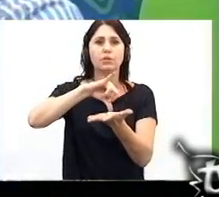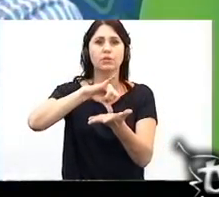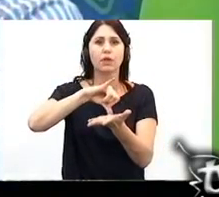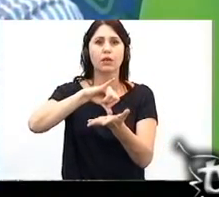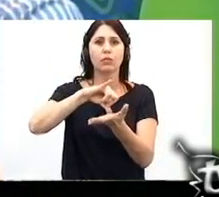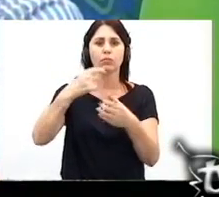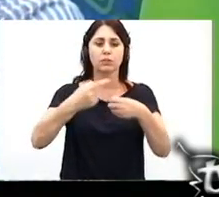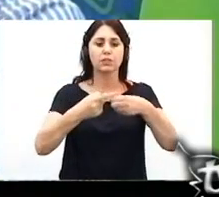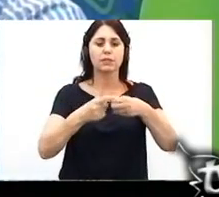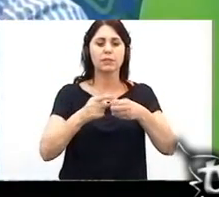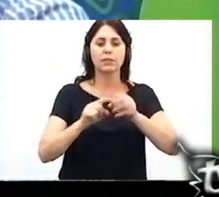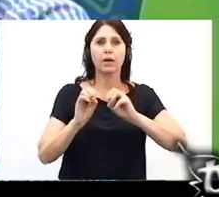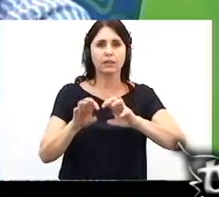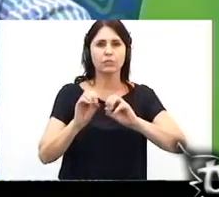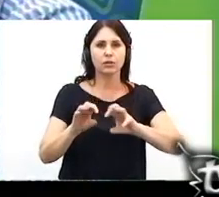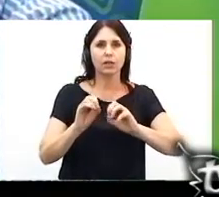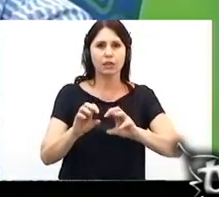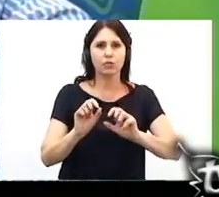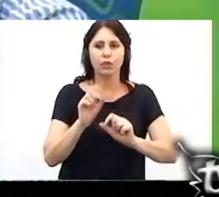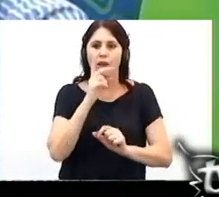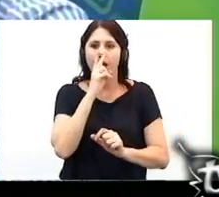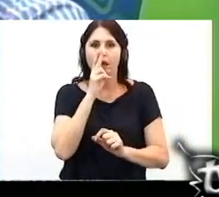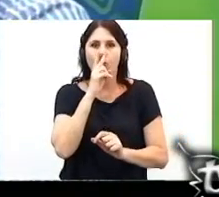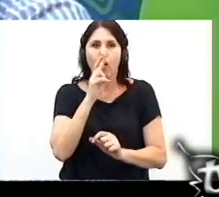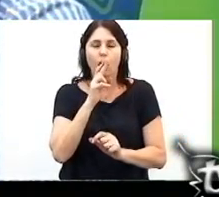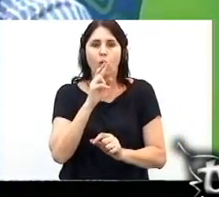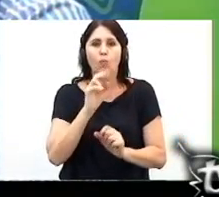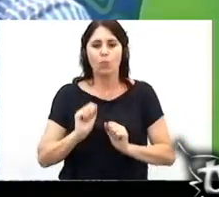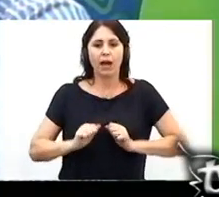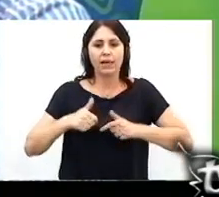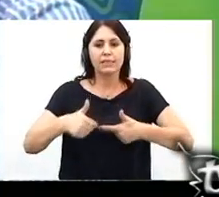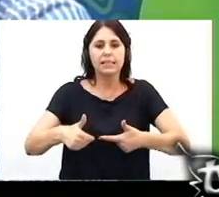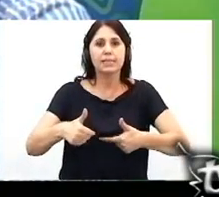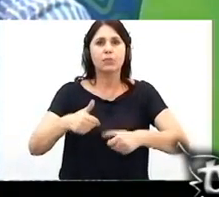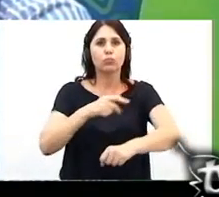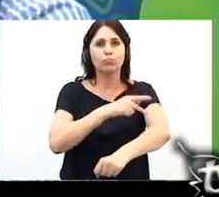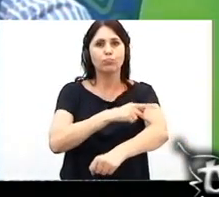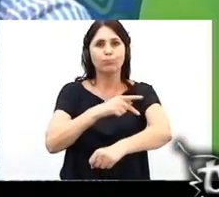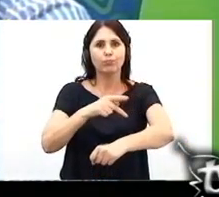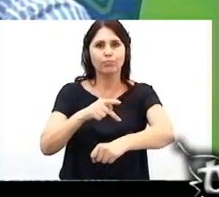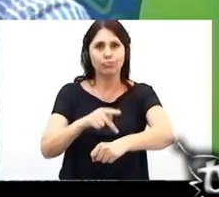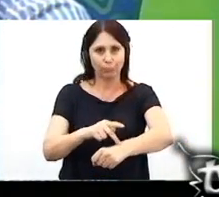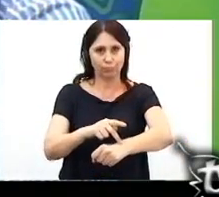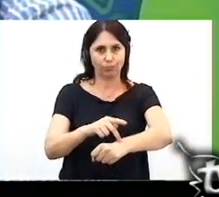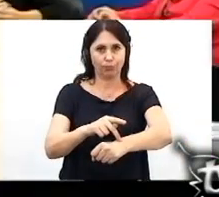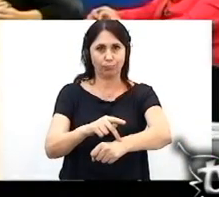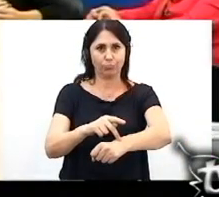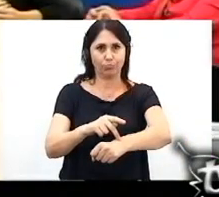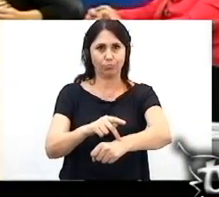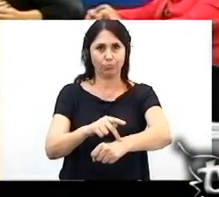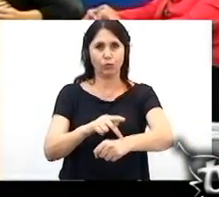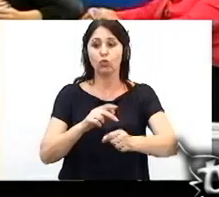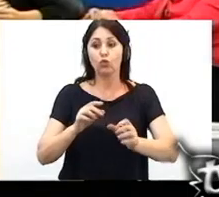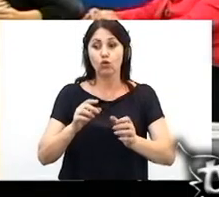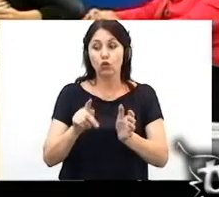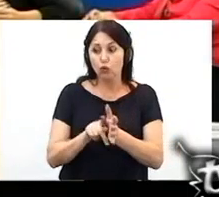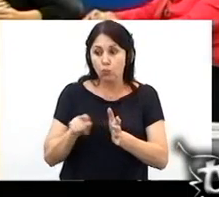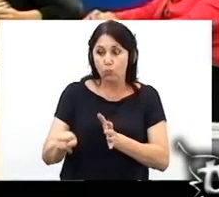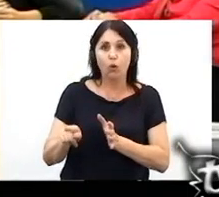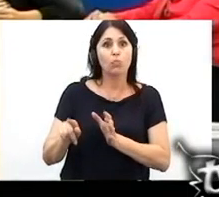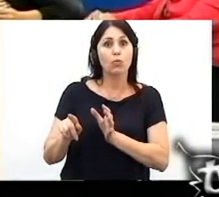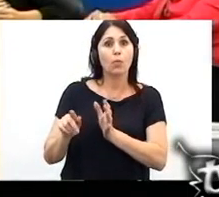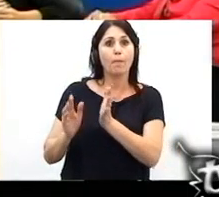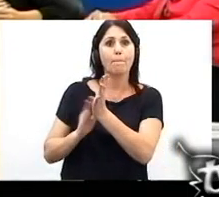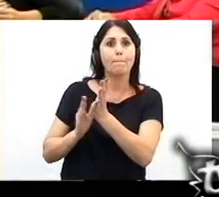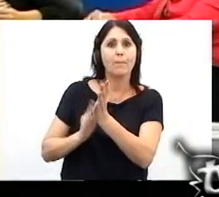feitas a partir desses projetos. Eu tinha falado anteriormente, o objetivo central